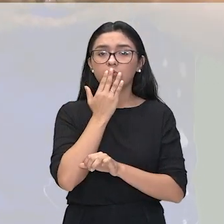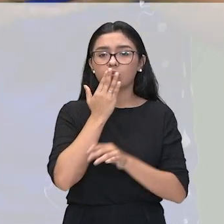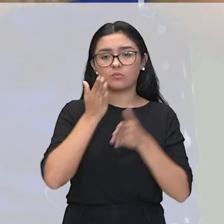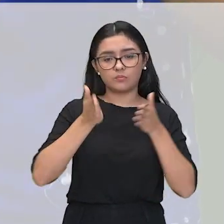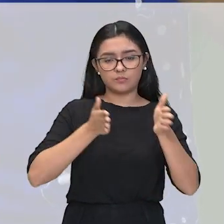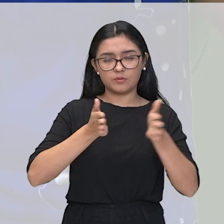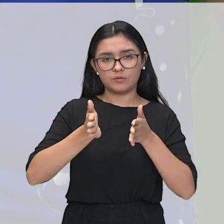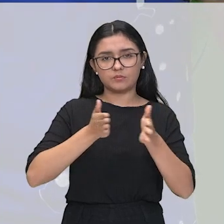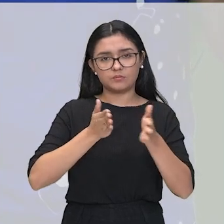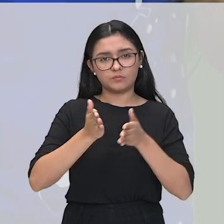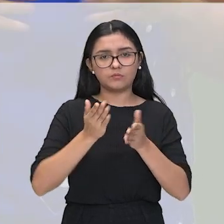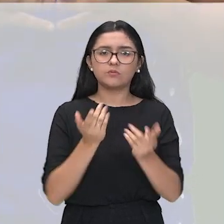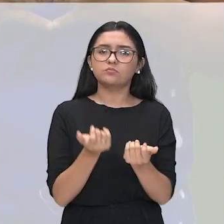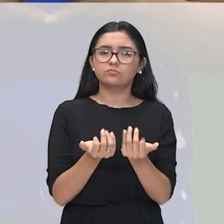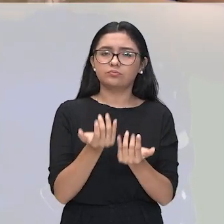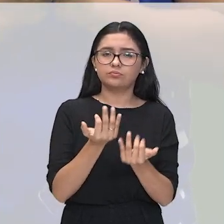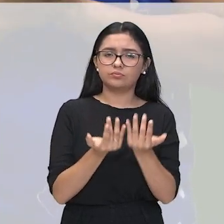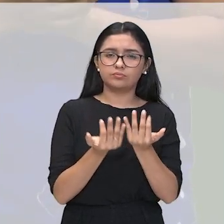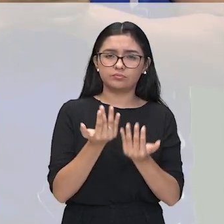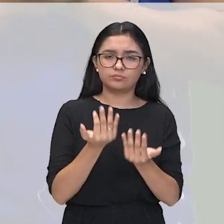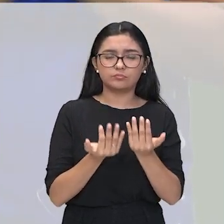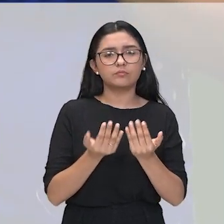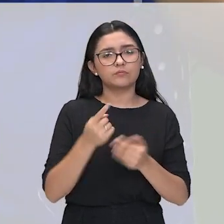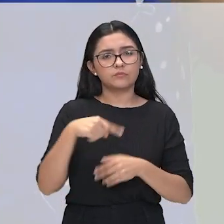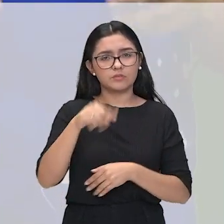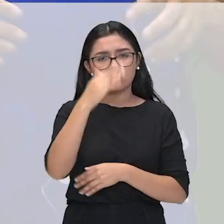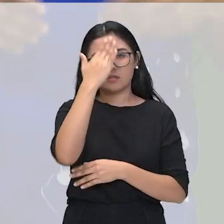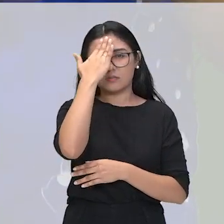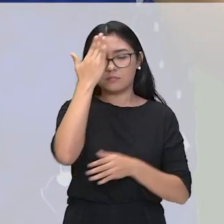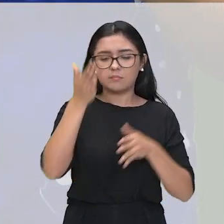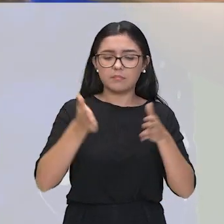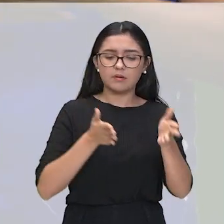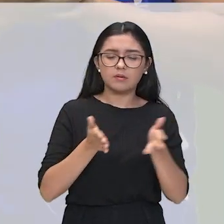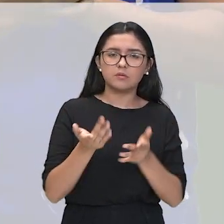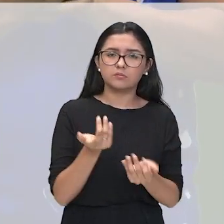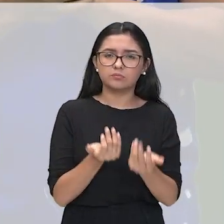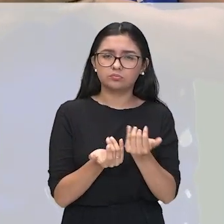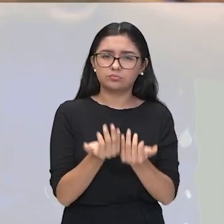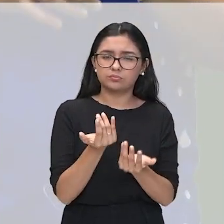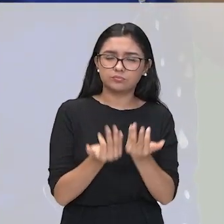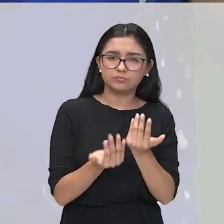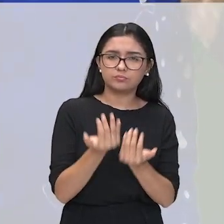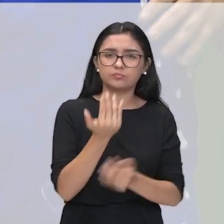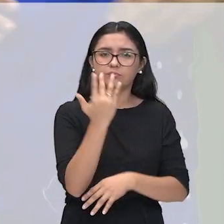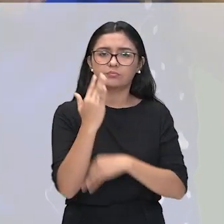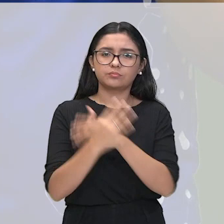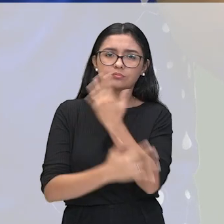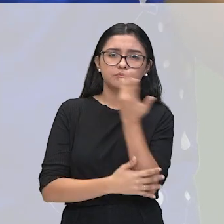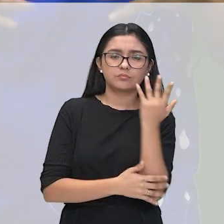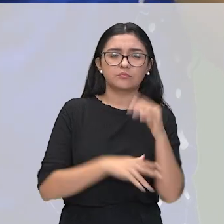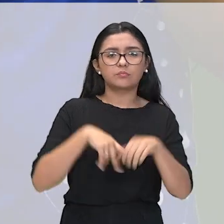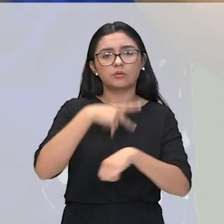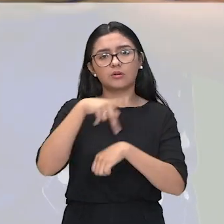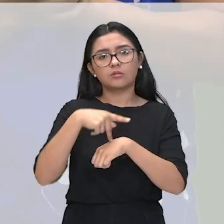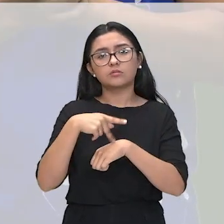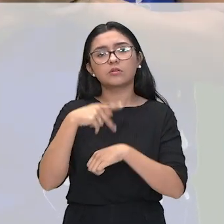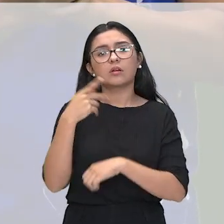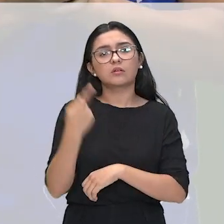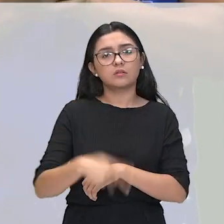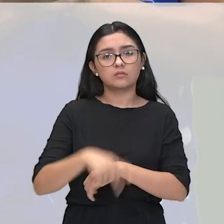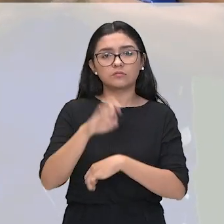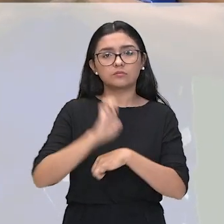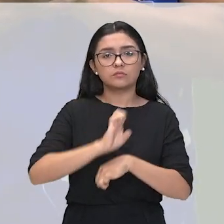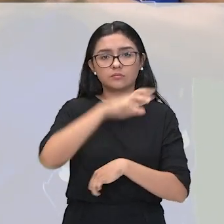queimadas? Nós passamos aí por momentos de muita fumaça, muitas queimadas no nosso país, no nosso estado, na nossa